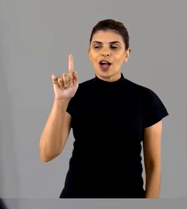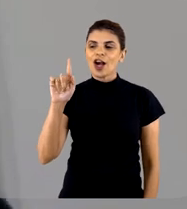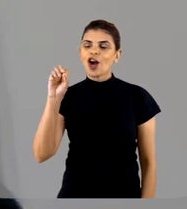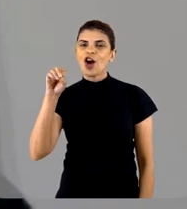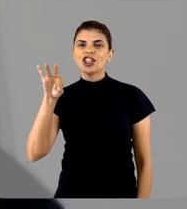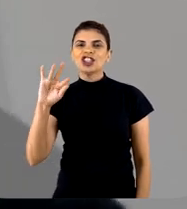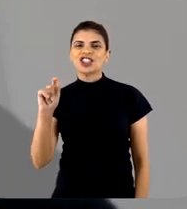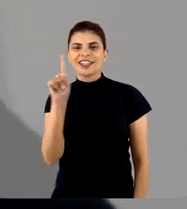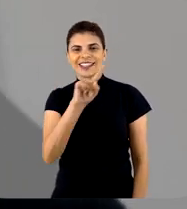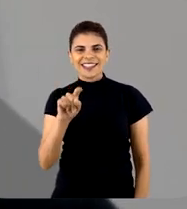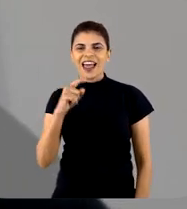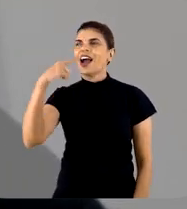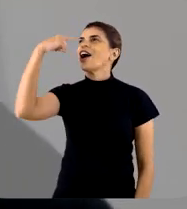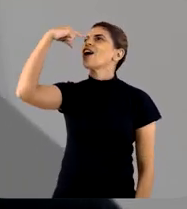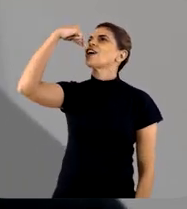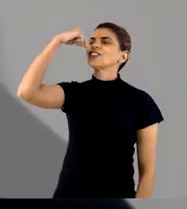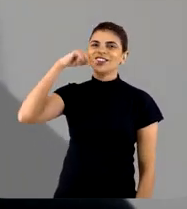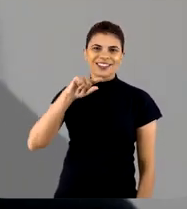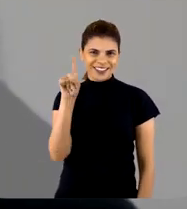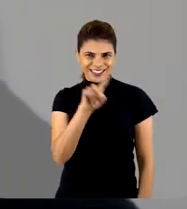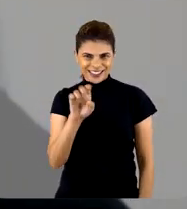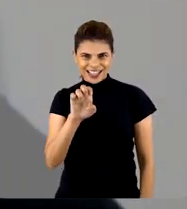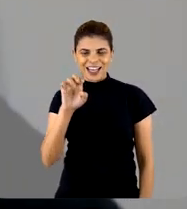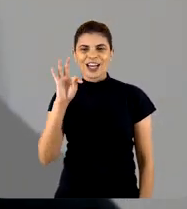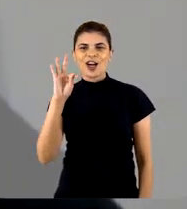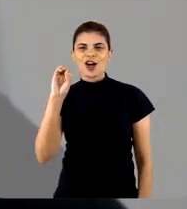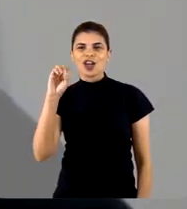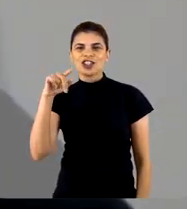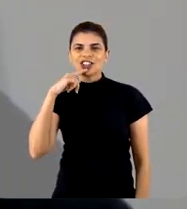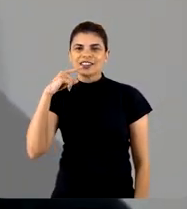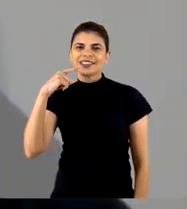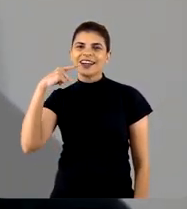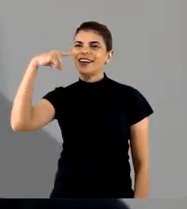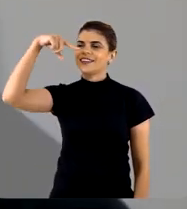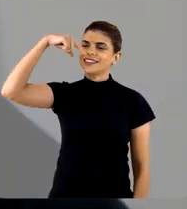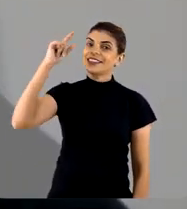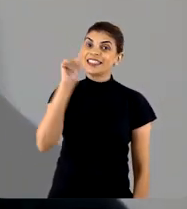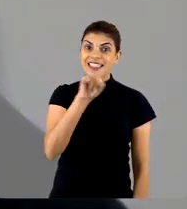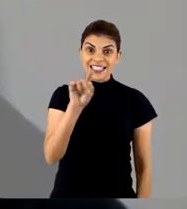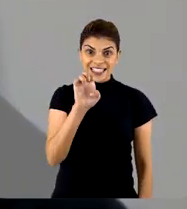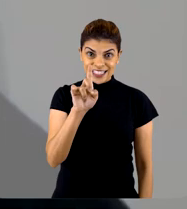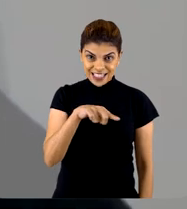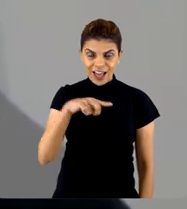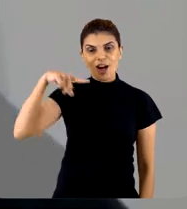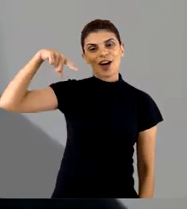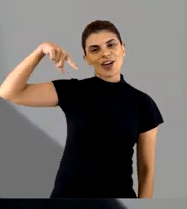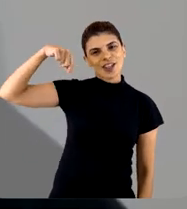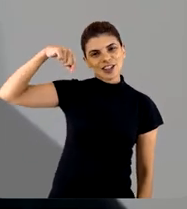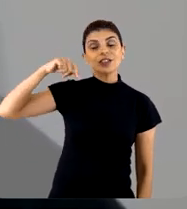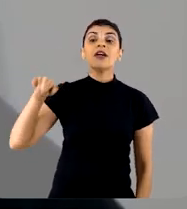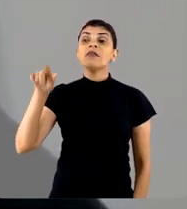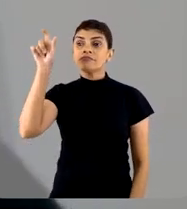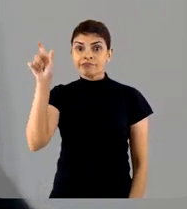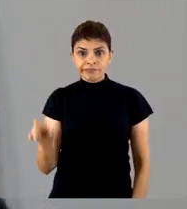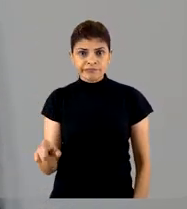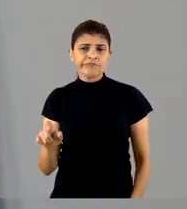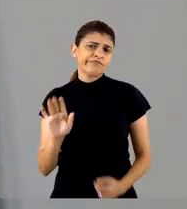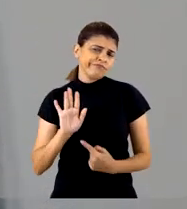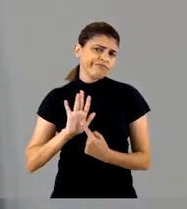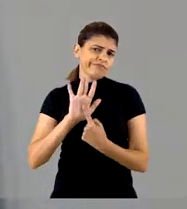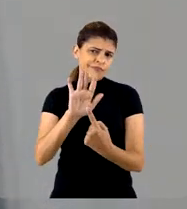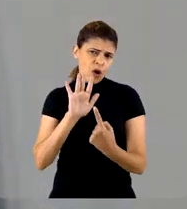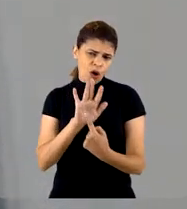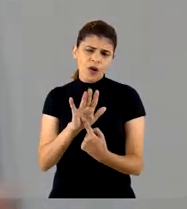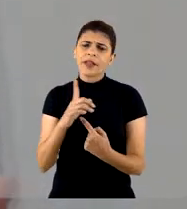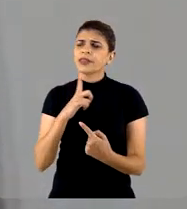do Zé Gotinha, por exemplo, personagem polêmico, né? Que andou recentemente aparecendo. E, claro, com isso daí,